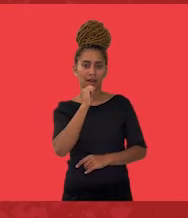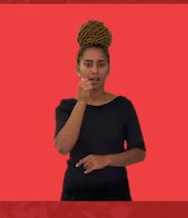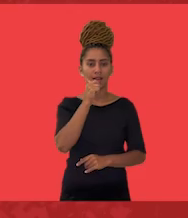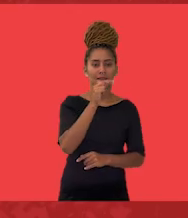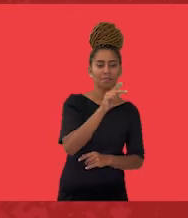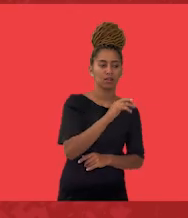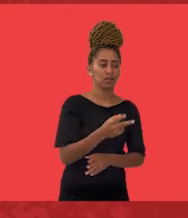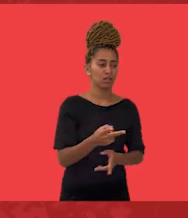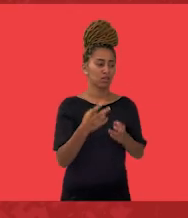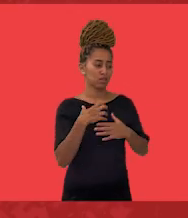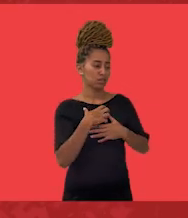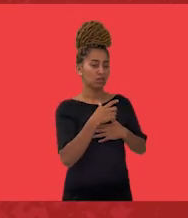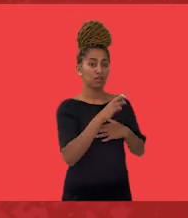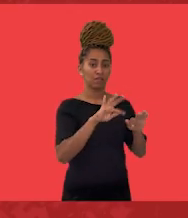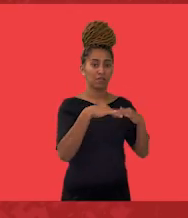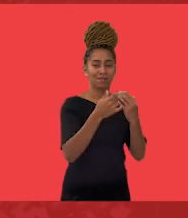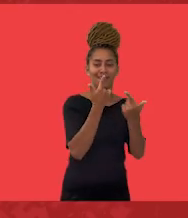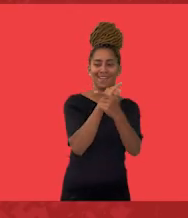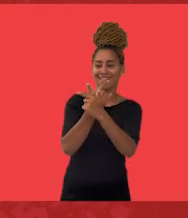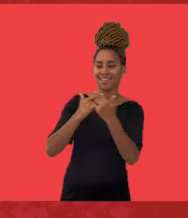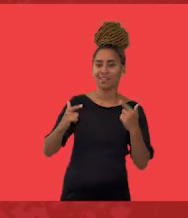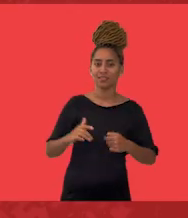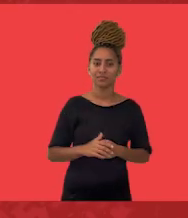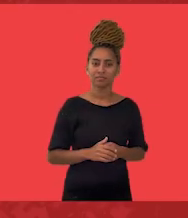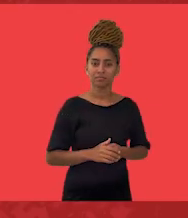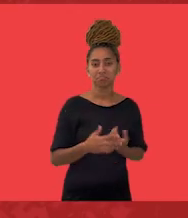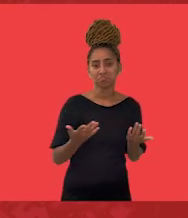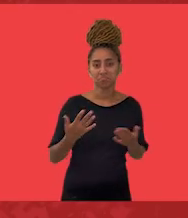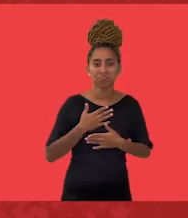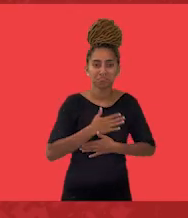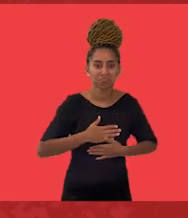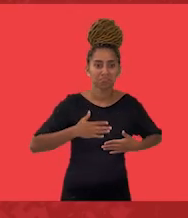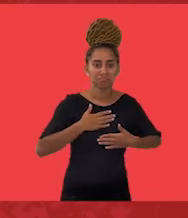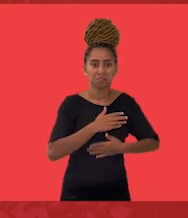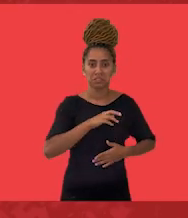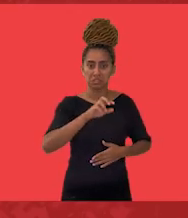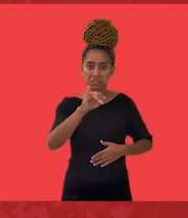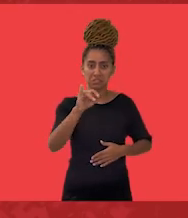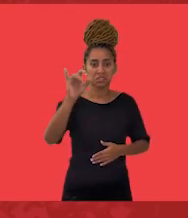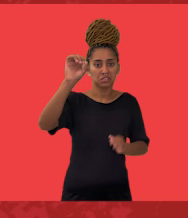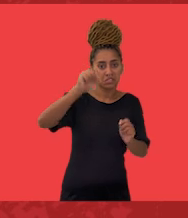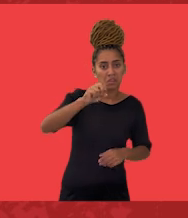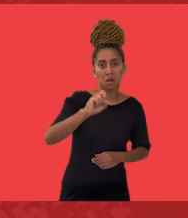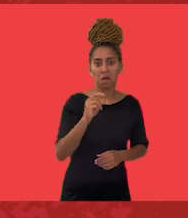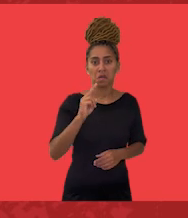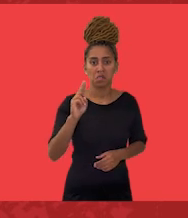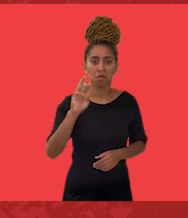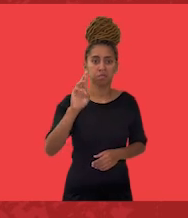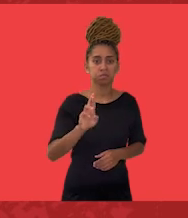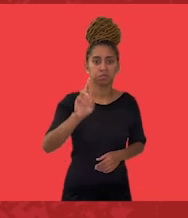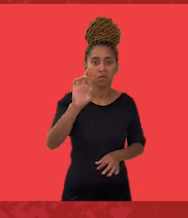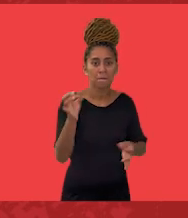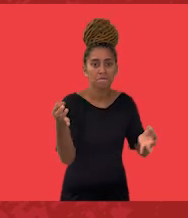acreditando. Nada mais substancial que a fé. Eu,